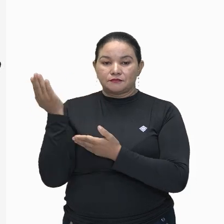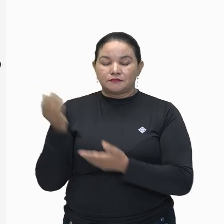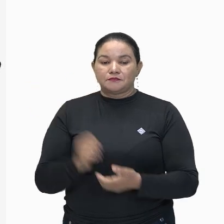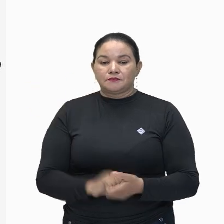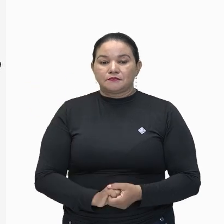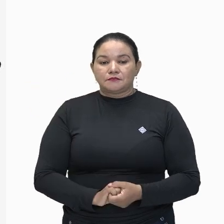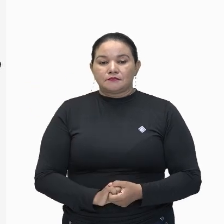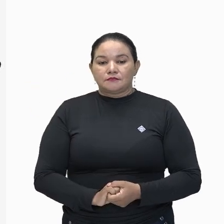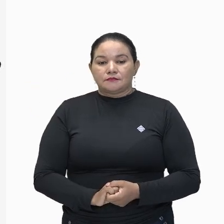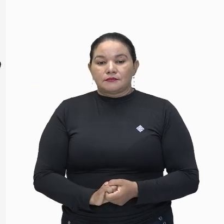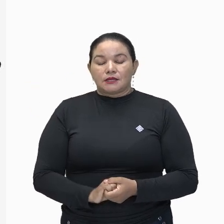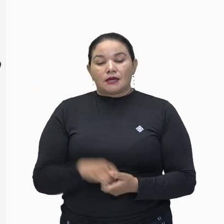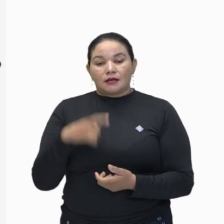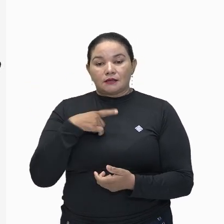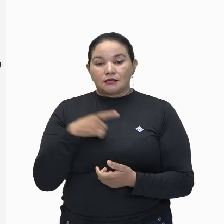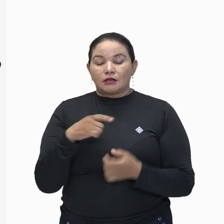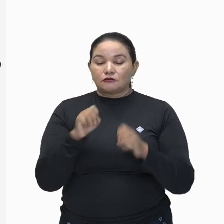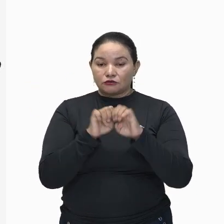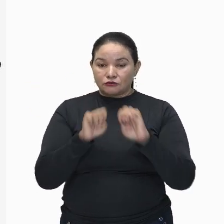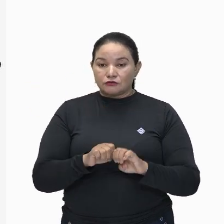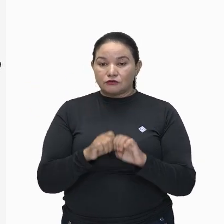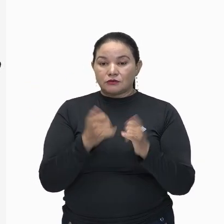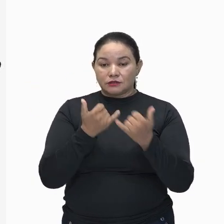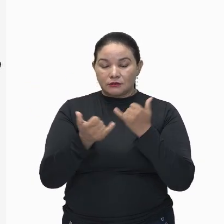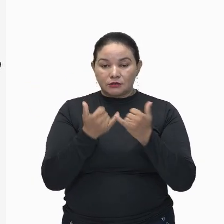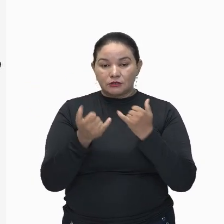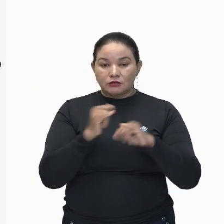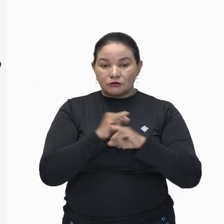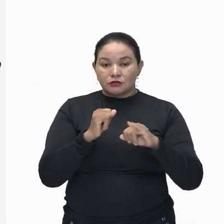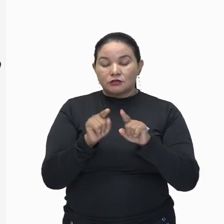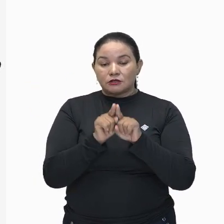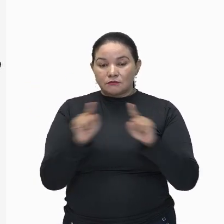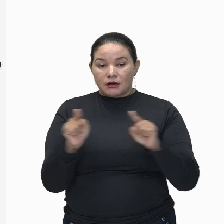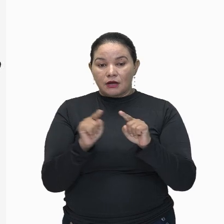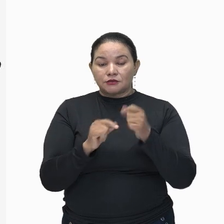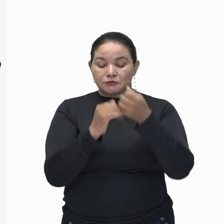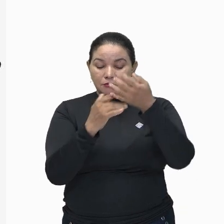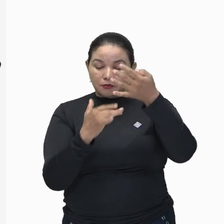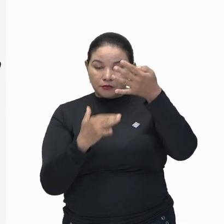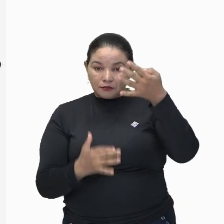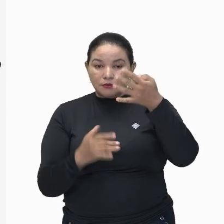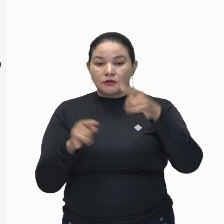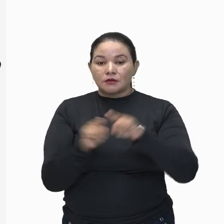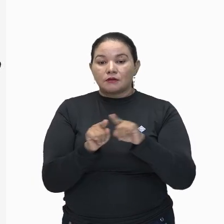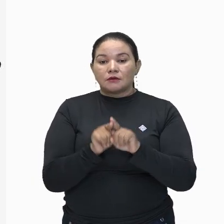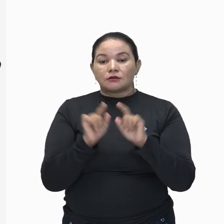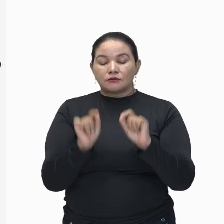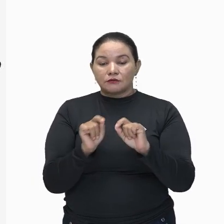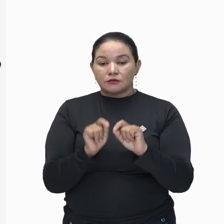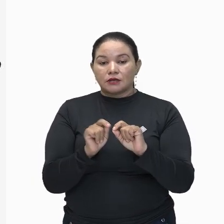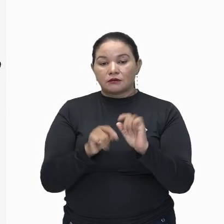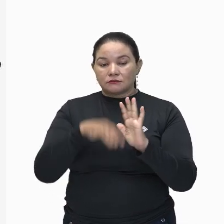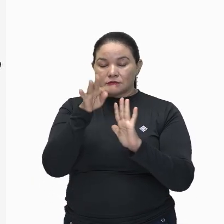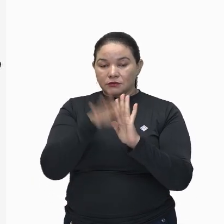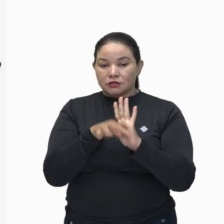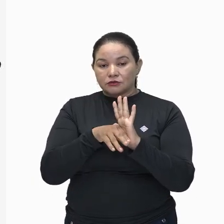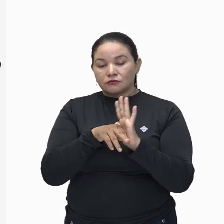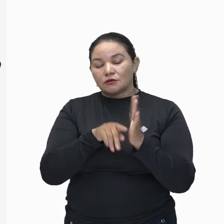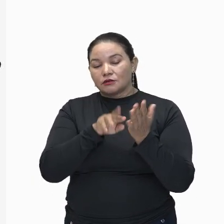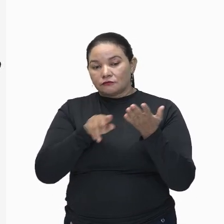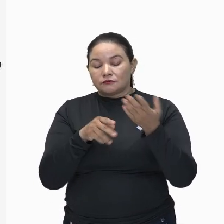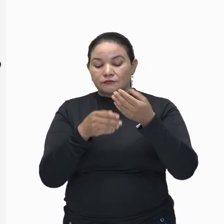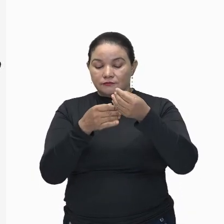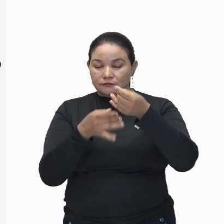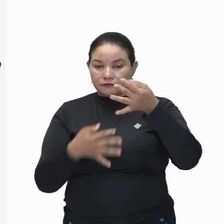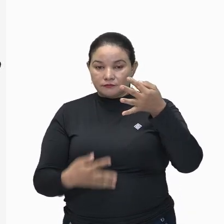embora apresente a estrutura similar ao da notícia, a reportagem é mais ampla, menos rígida na estrutura textual. Ela